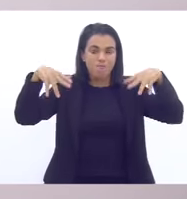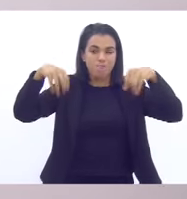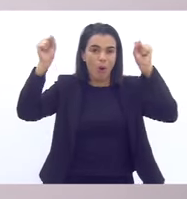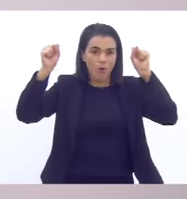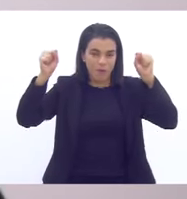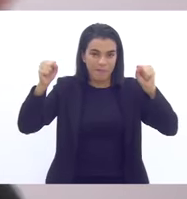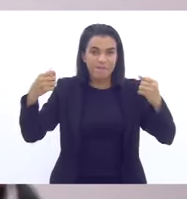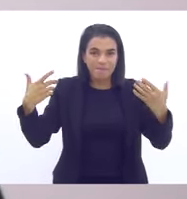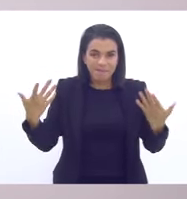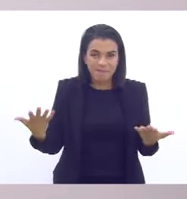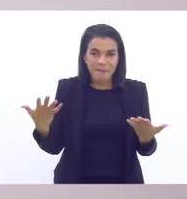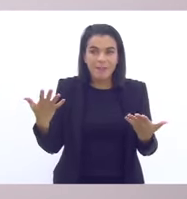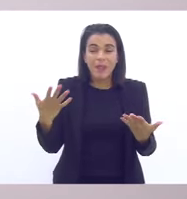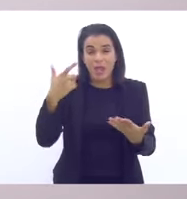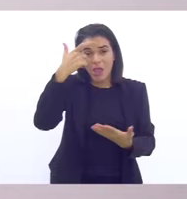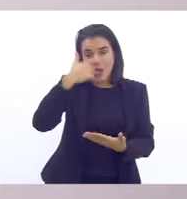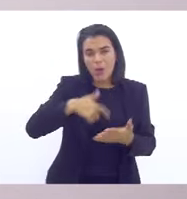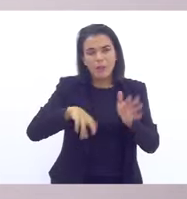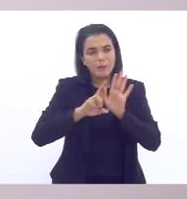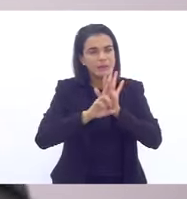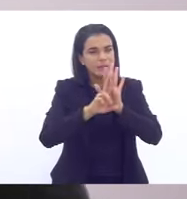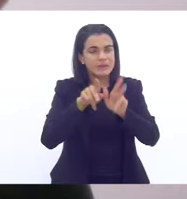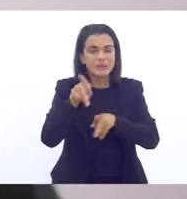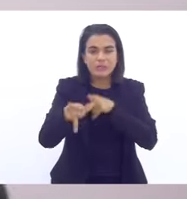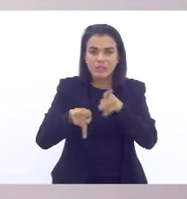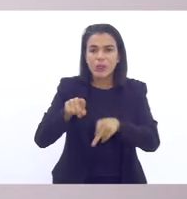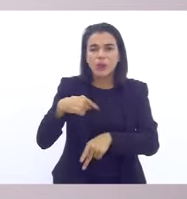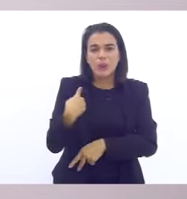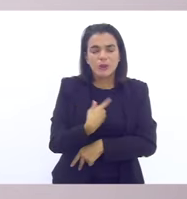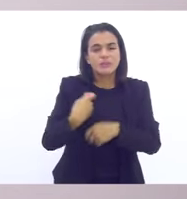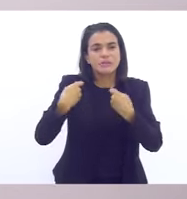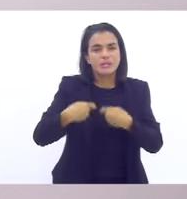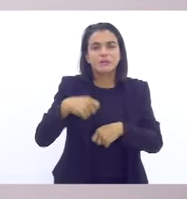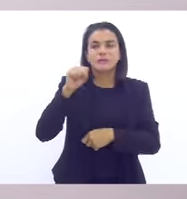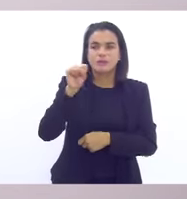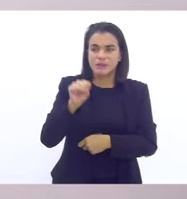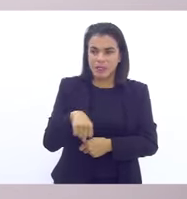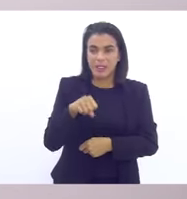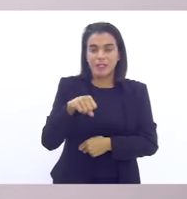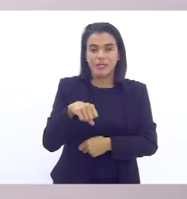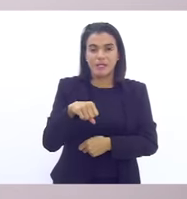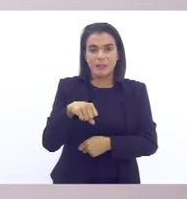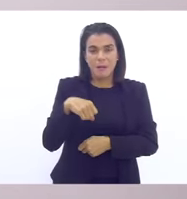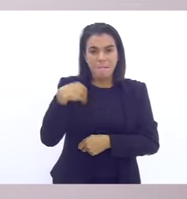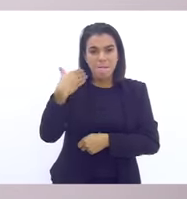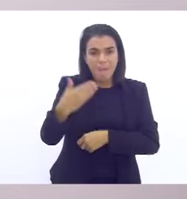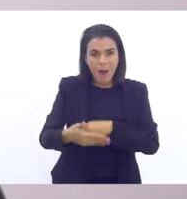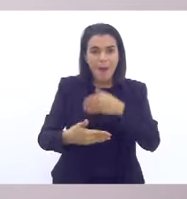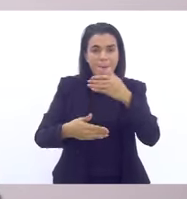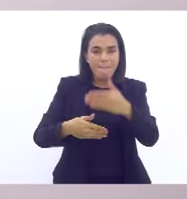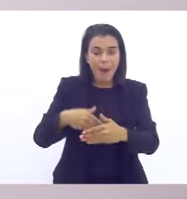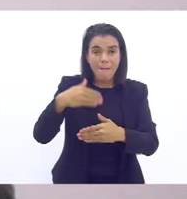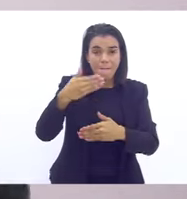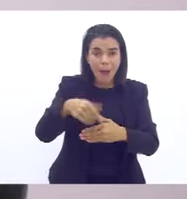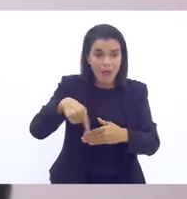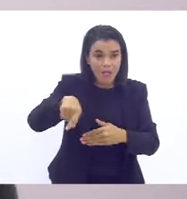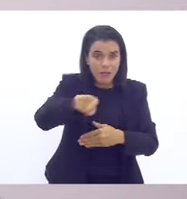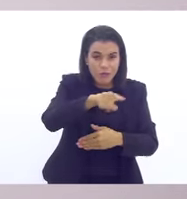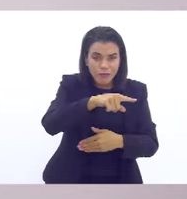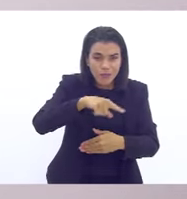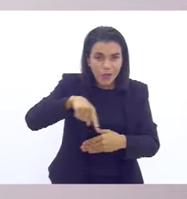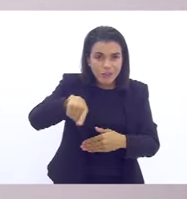Então, quanto representante da população, nós precisamos, sim, cada vez mais fazer com que vocês, que estão